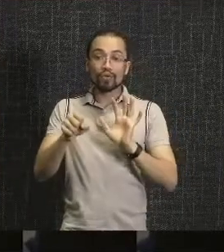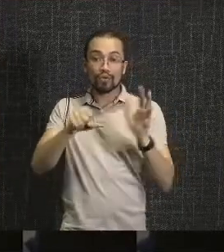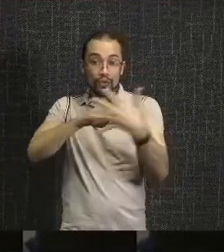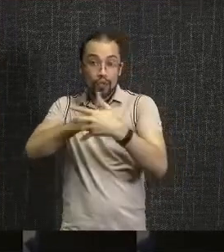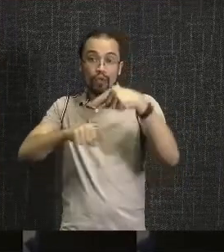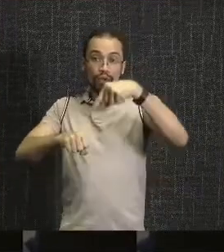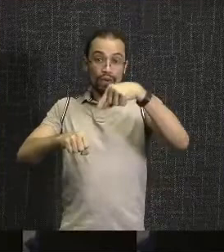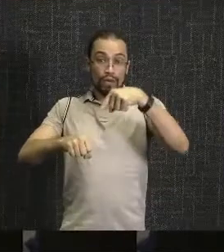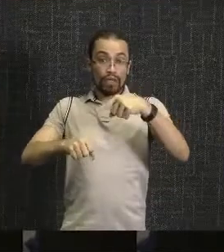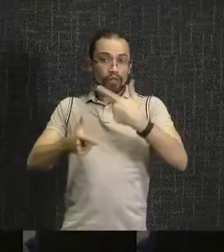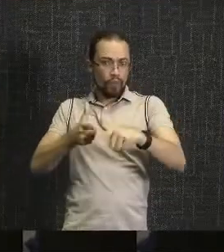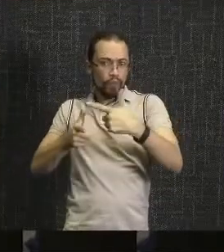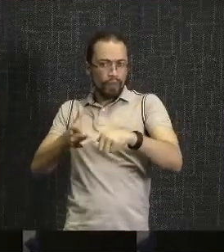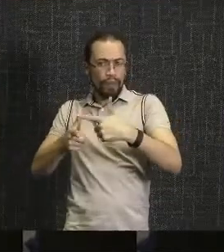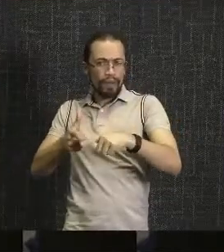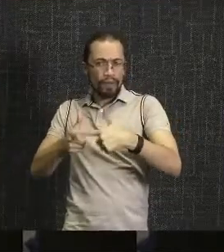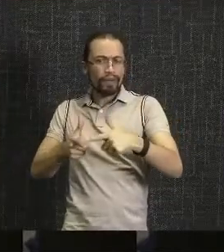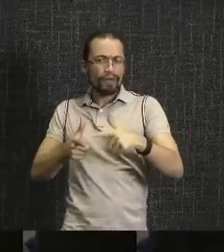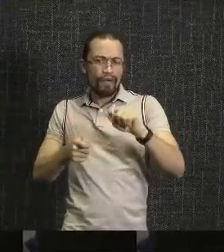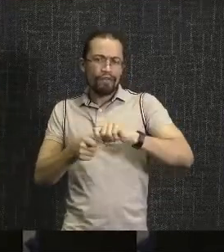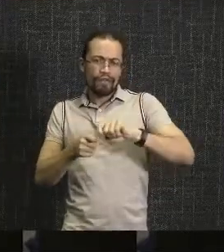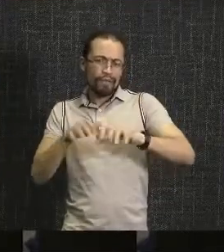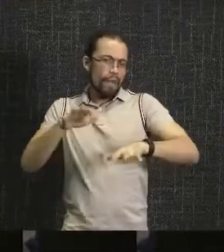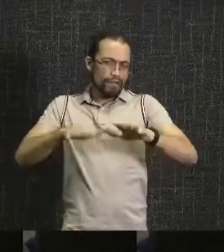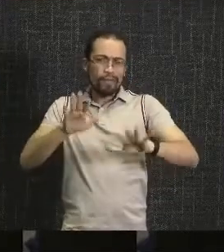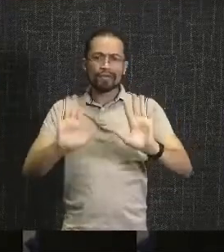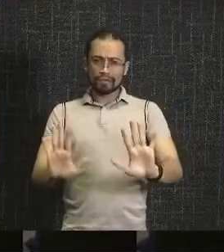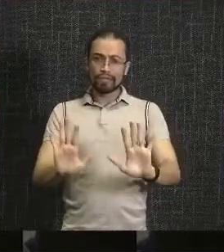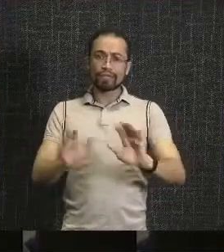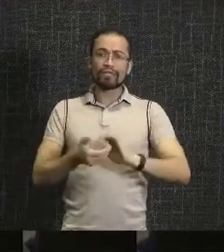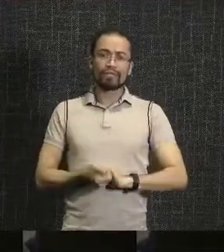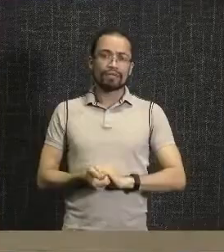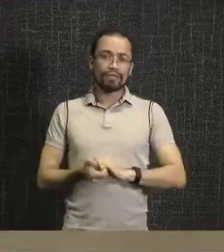isso. Ela fez um pouco isso quando várias empresas